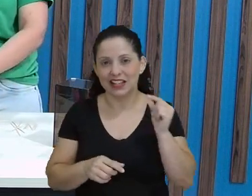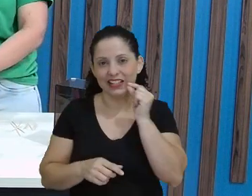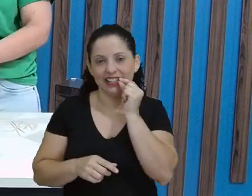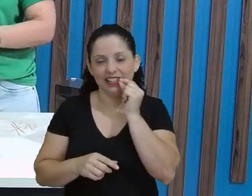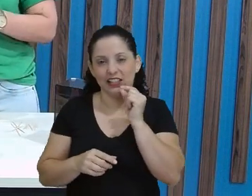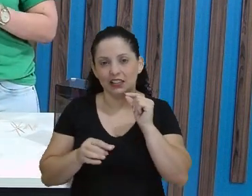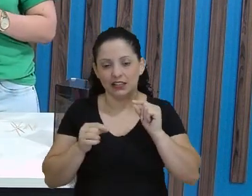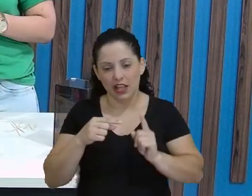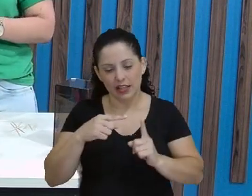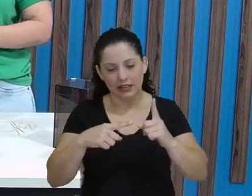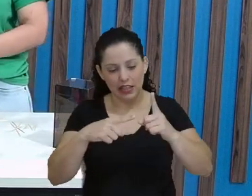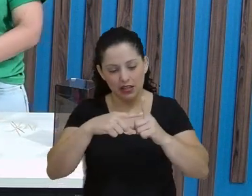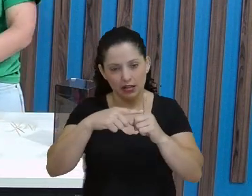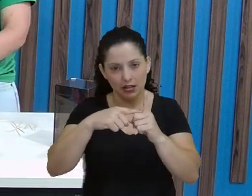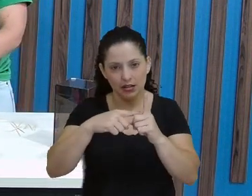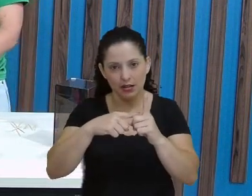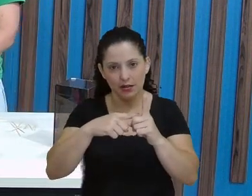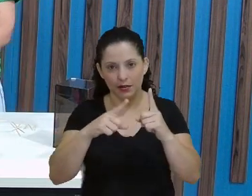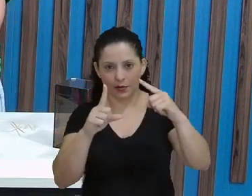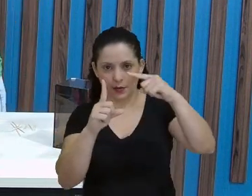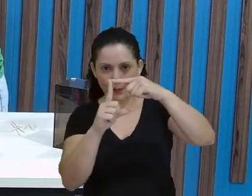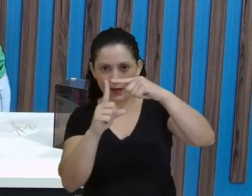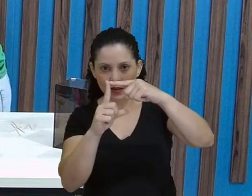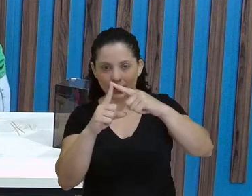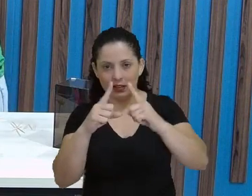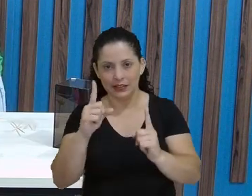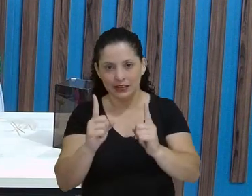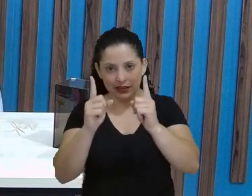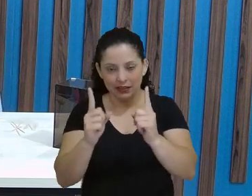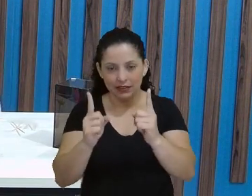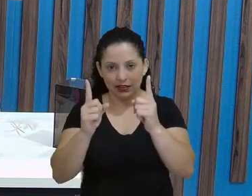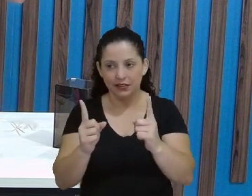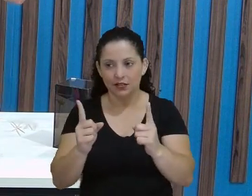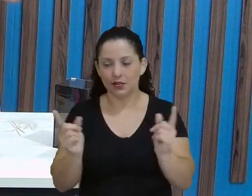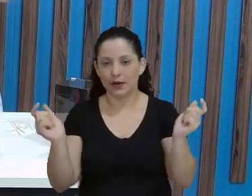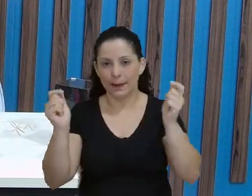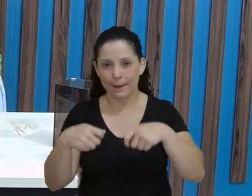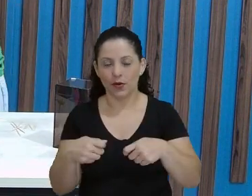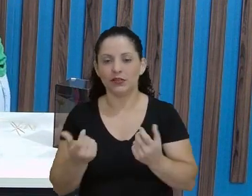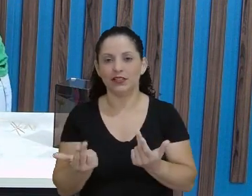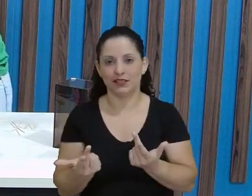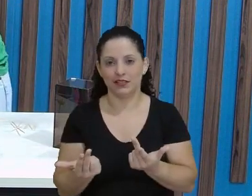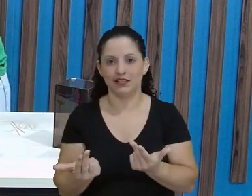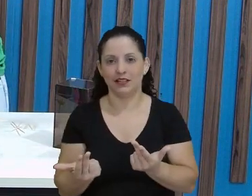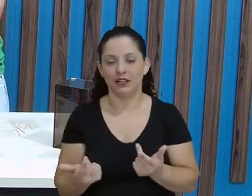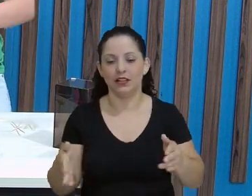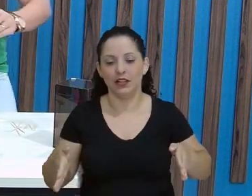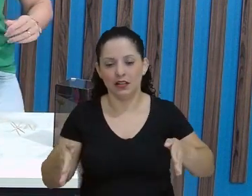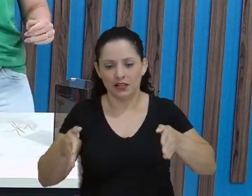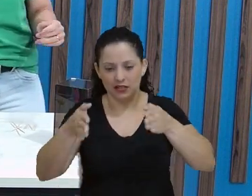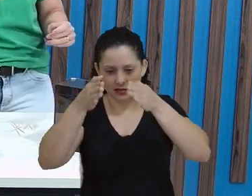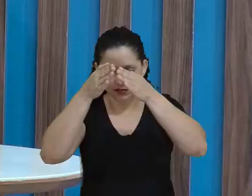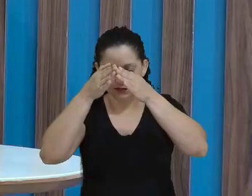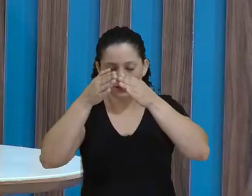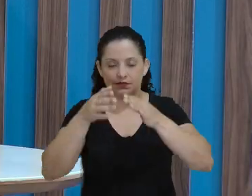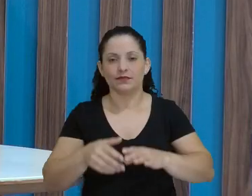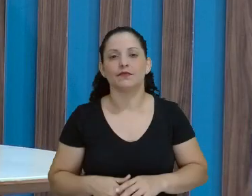fazer a representação do cubo. Você pode fazer a representação de uma pirâmide. Sim, professora